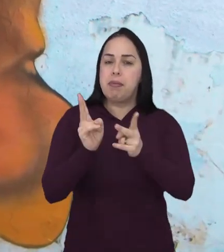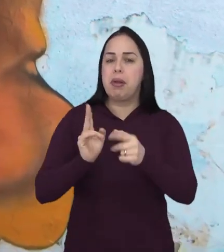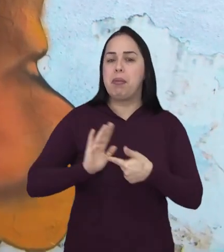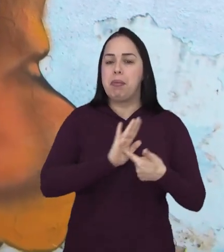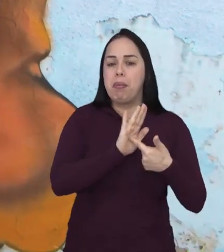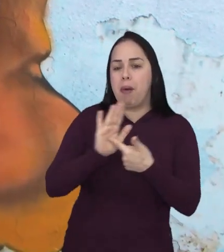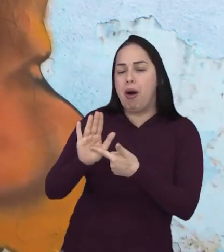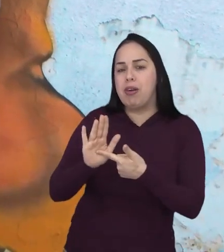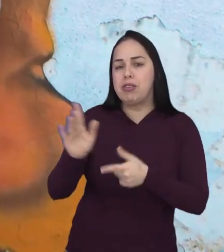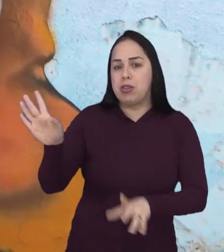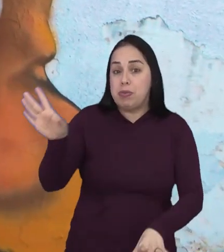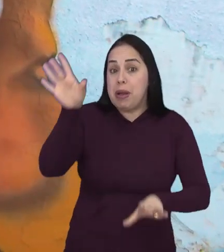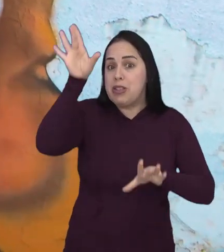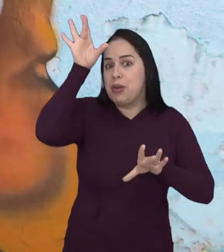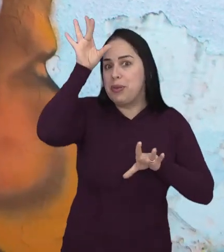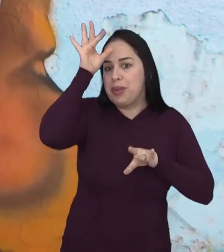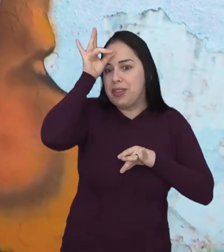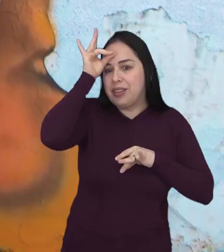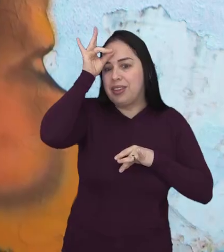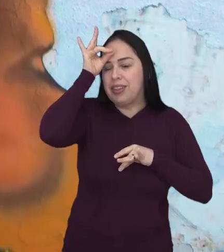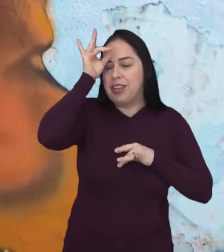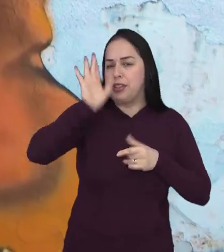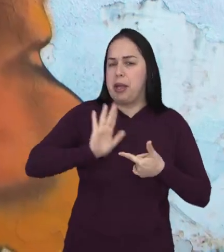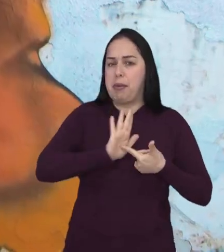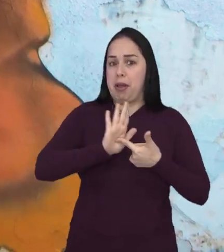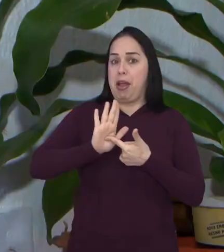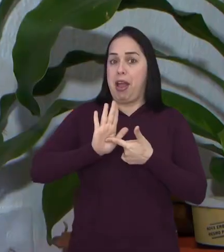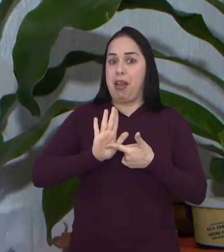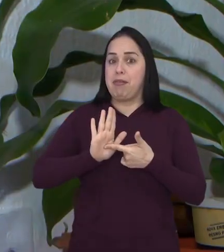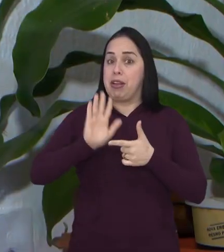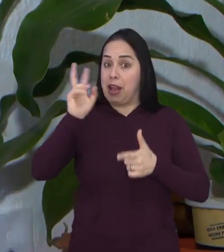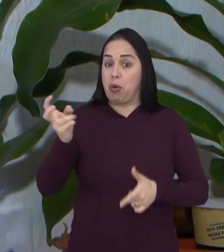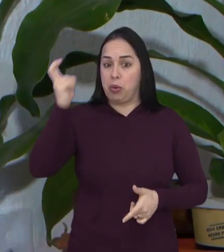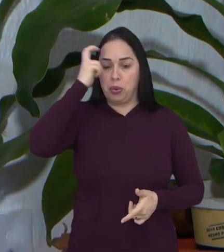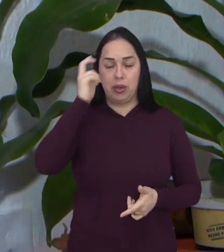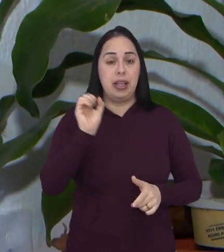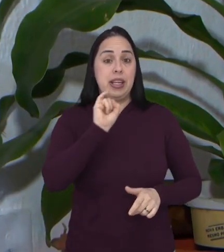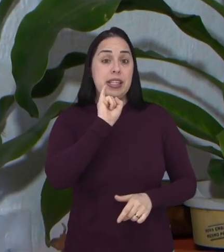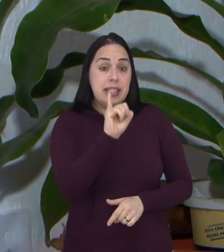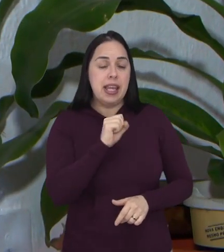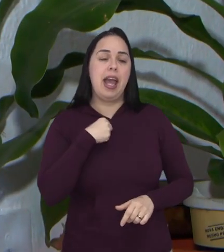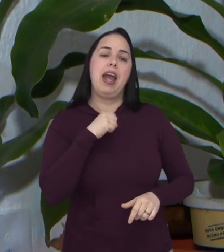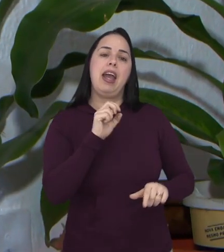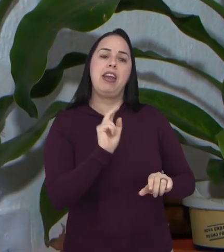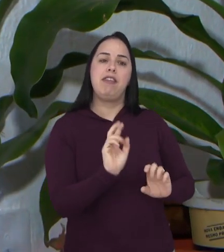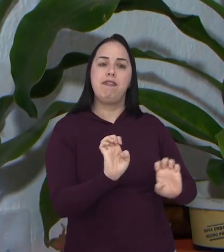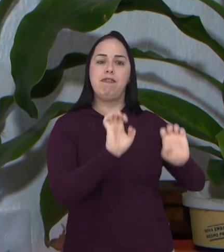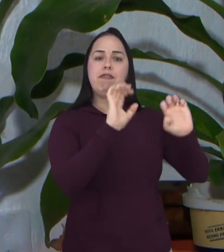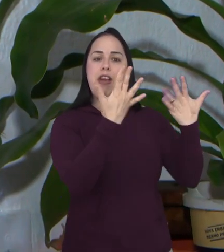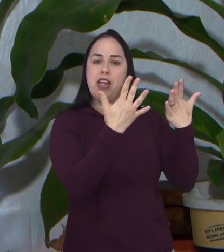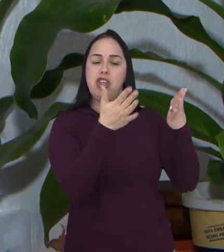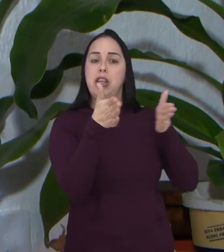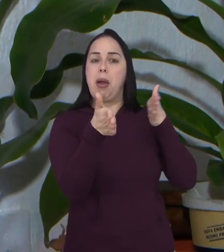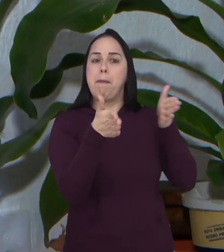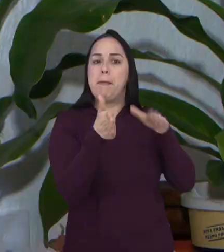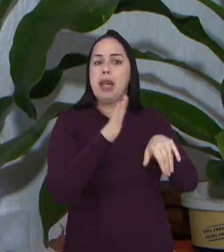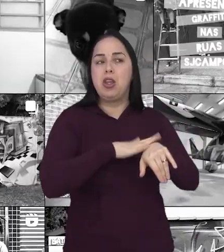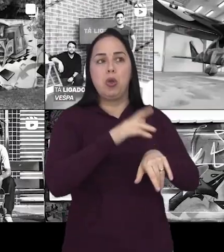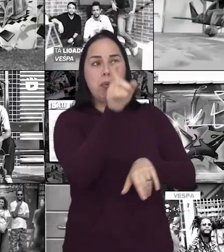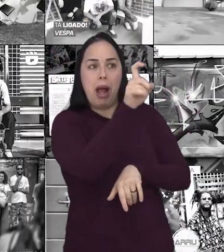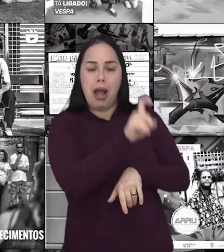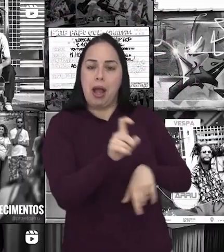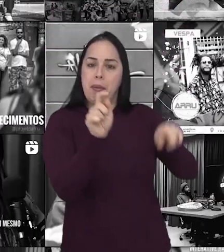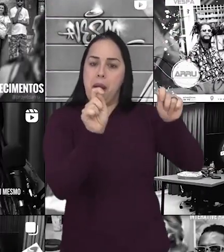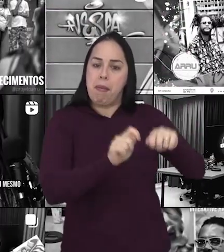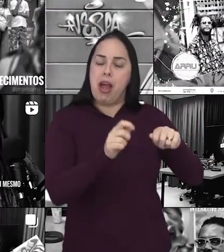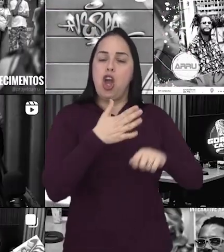desenho os personagens é bem explícito ali sobre. Quando é em festivais, por exemplo, que tem um tempo a mais para pintar, eu